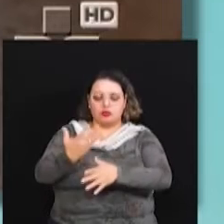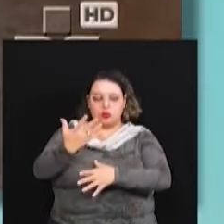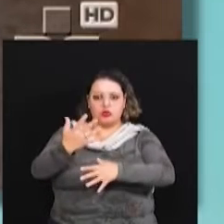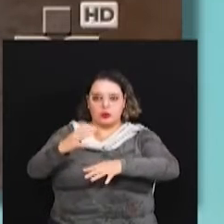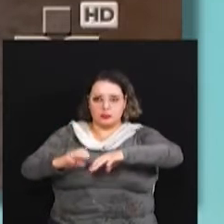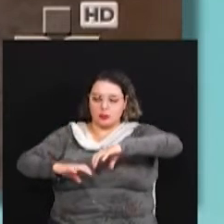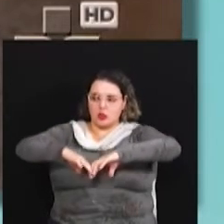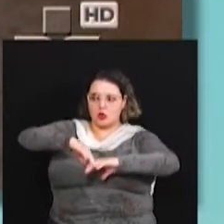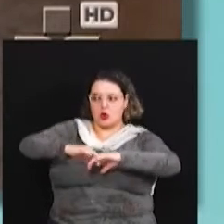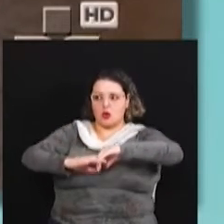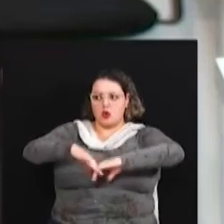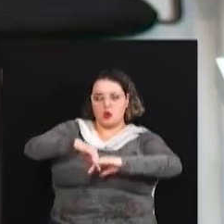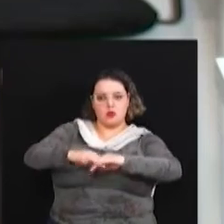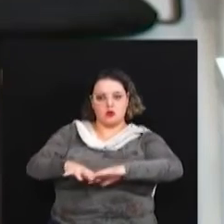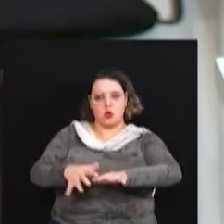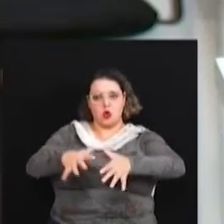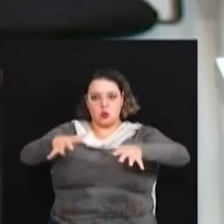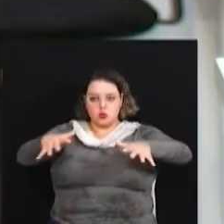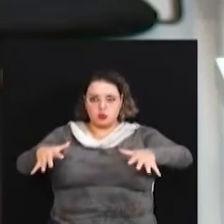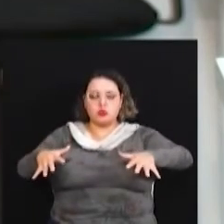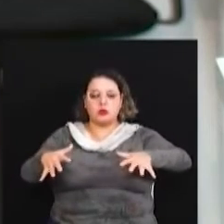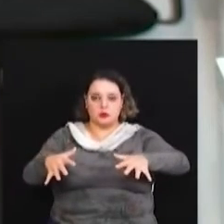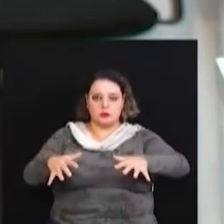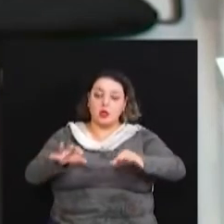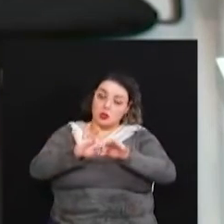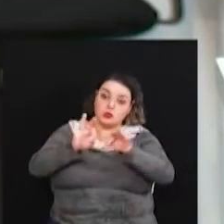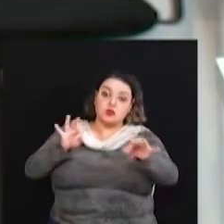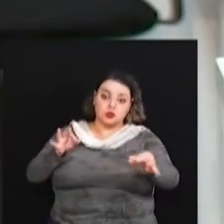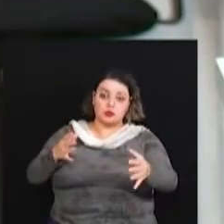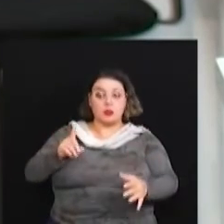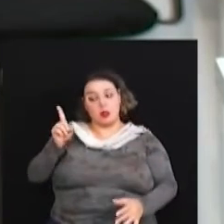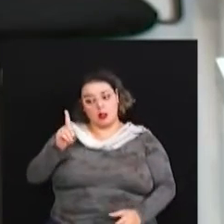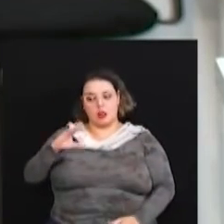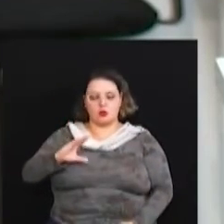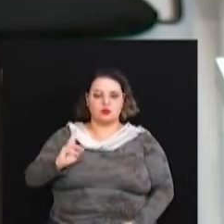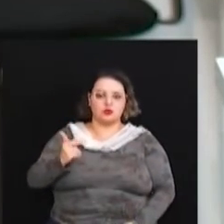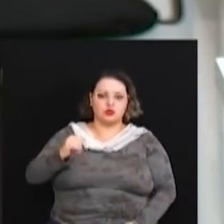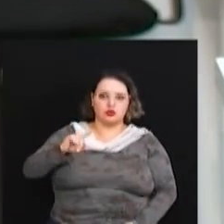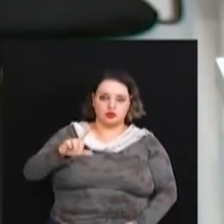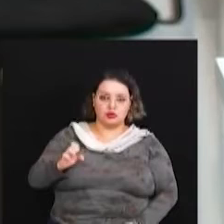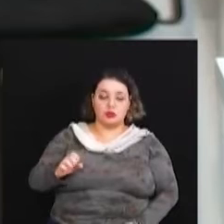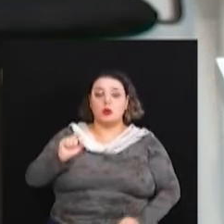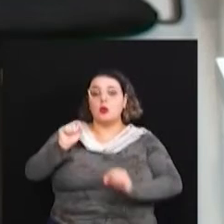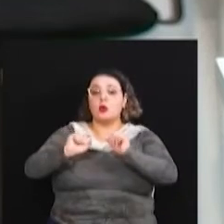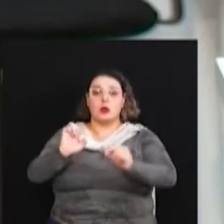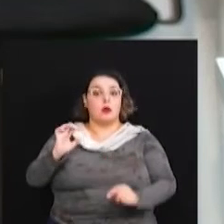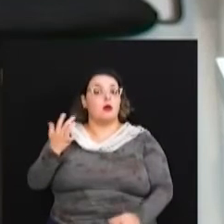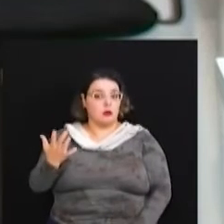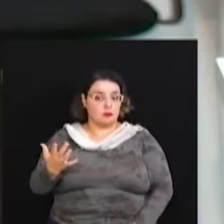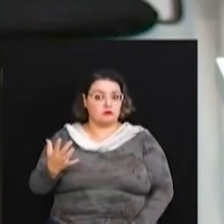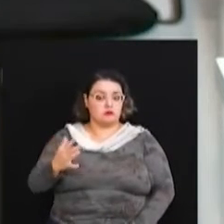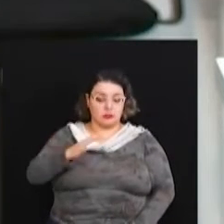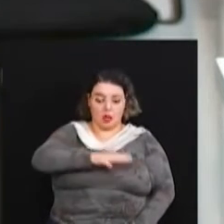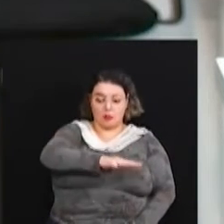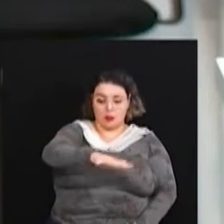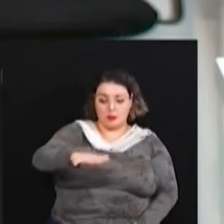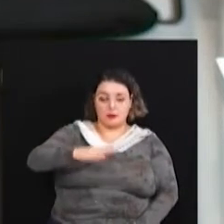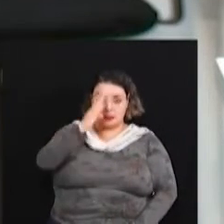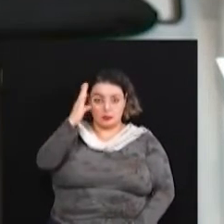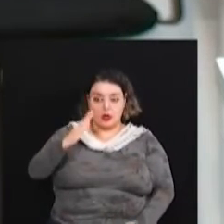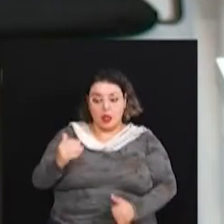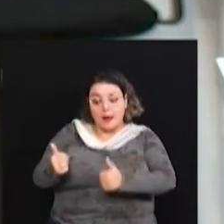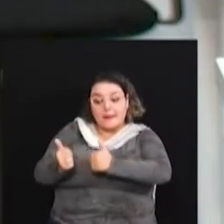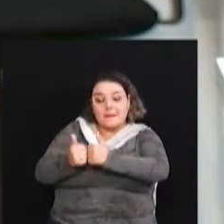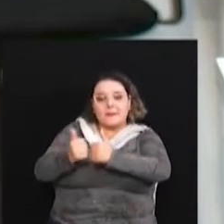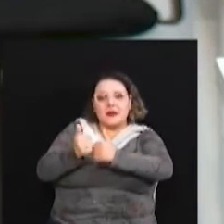ressurgirem devido a um terremoto maior, mesmo distante, mesmo lá no Chile. E acontece de algumas regiões do Brasil estarem